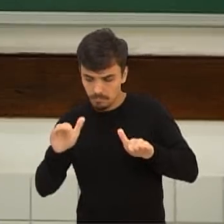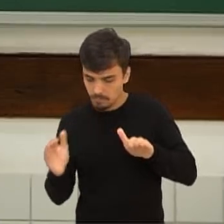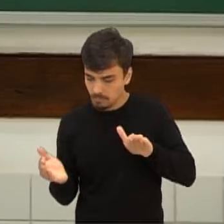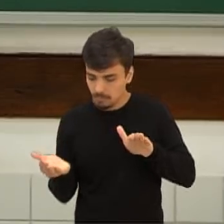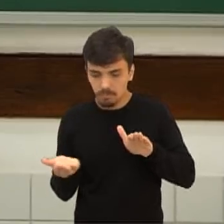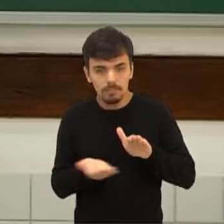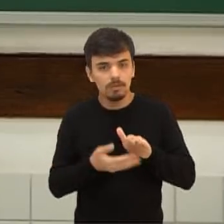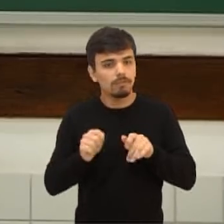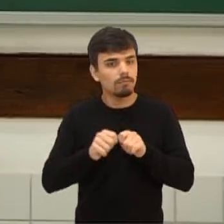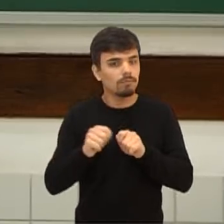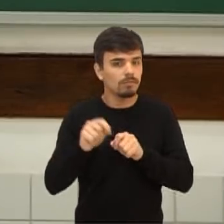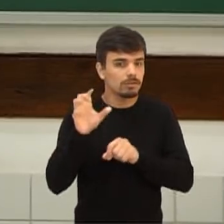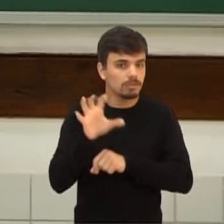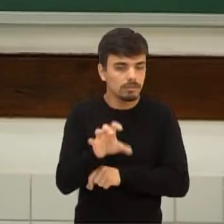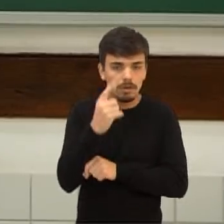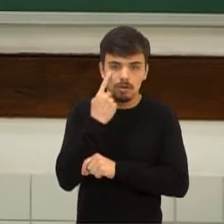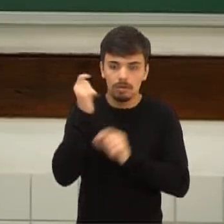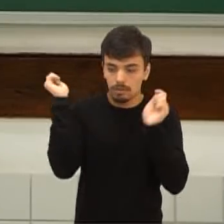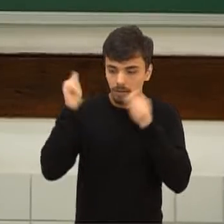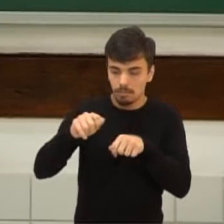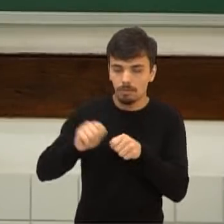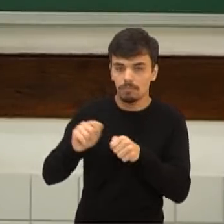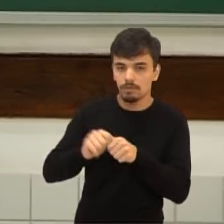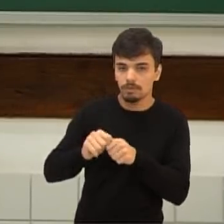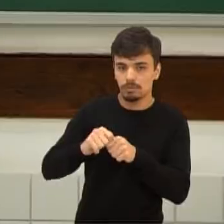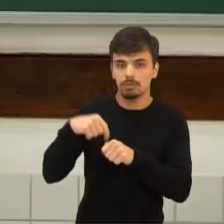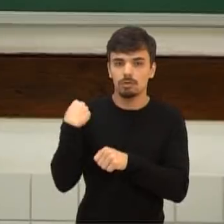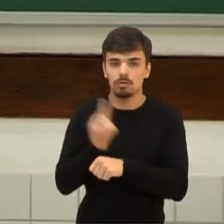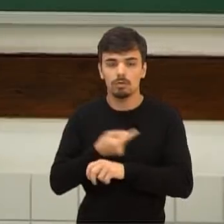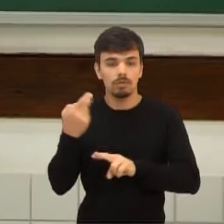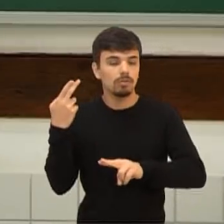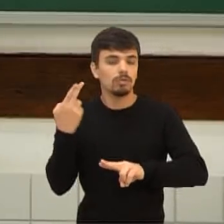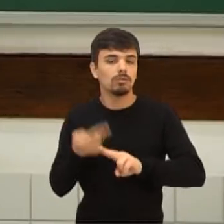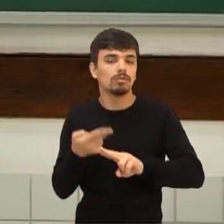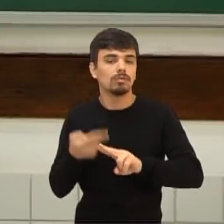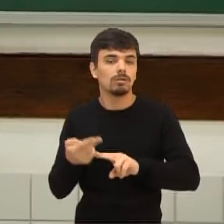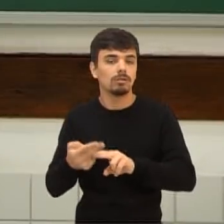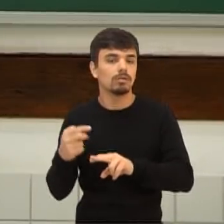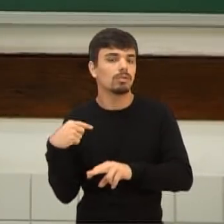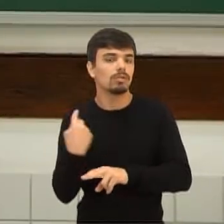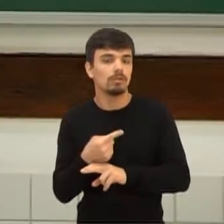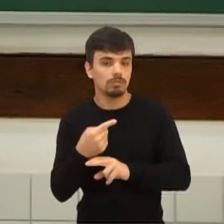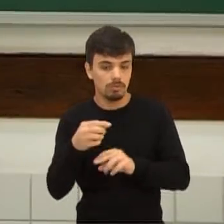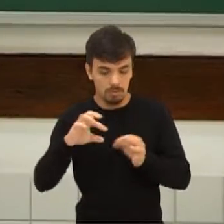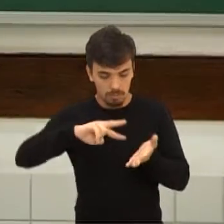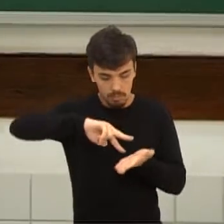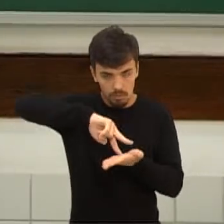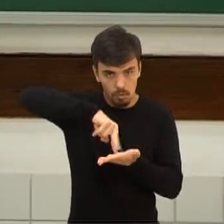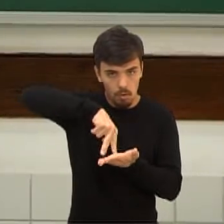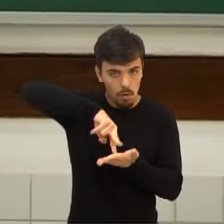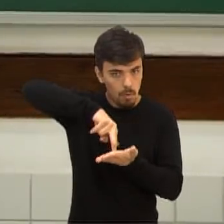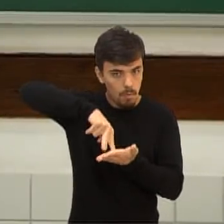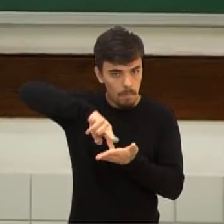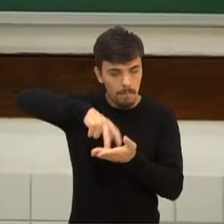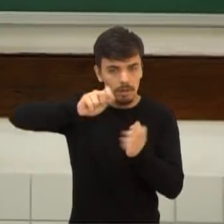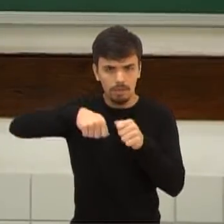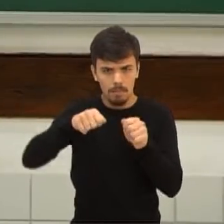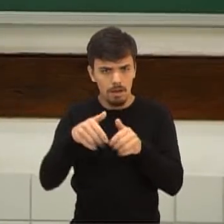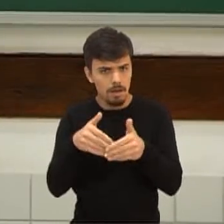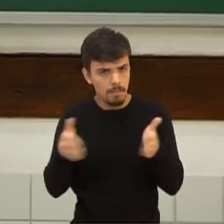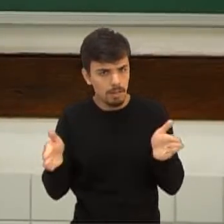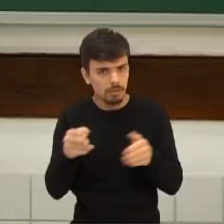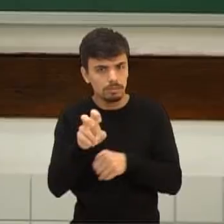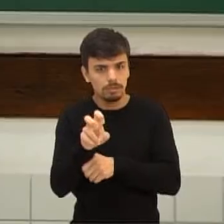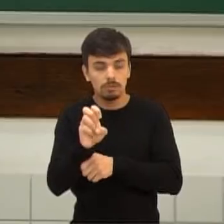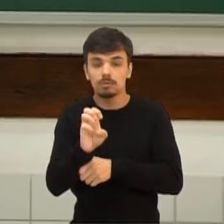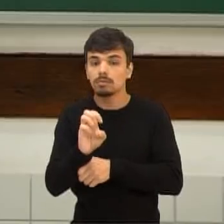Para poder fazer este daqui, nós usamos o nosso compasso. Então, eu não posso abrir nos 5 centímetros, eu